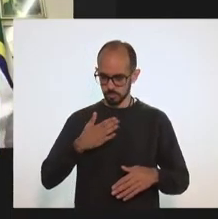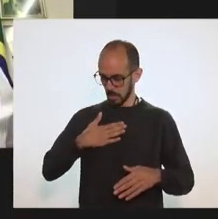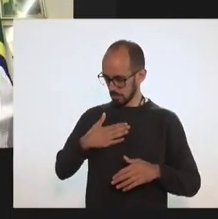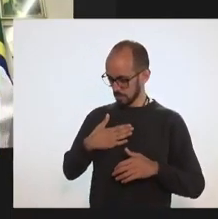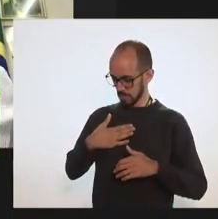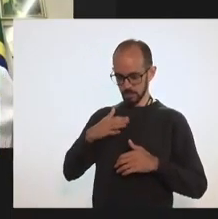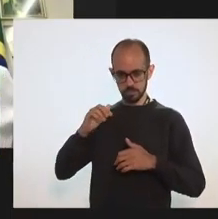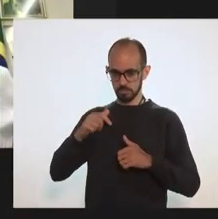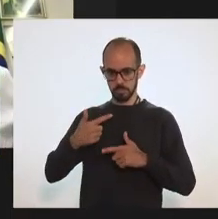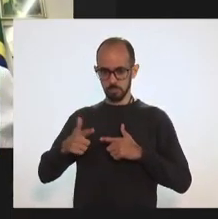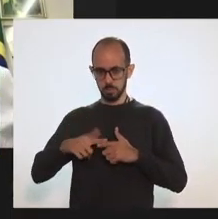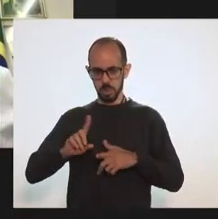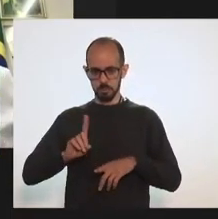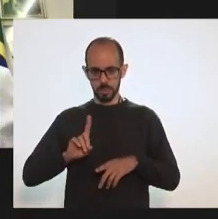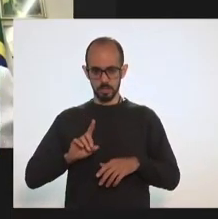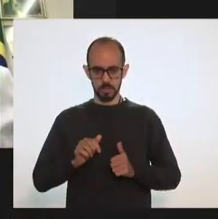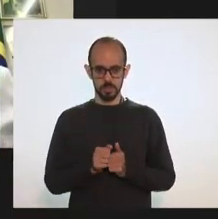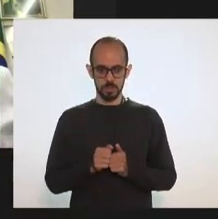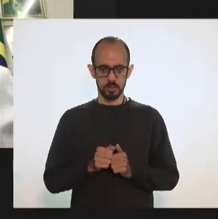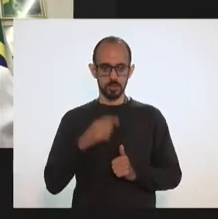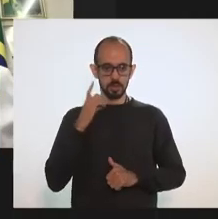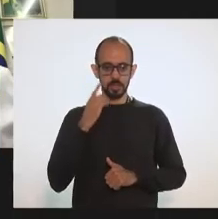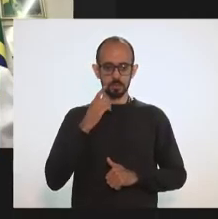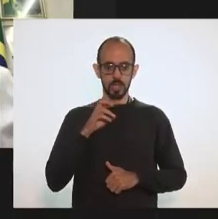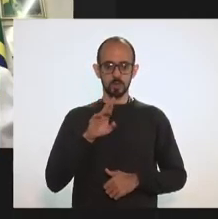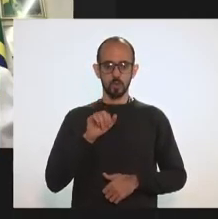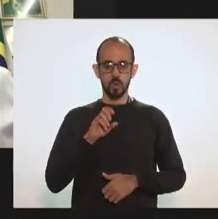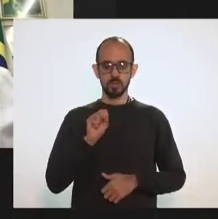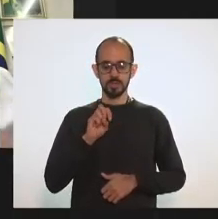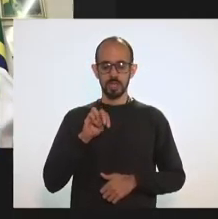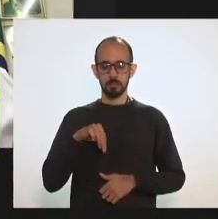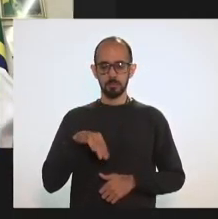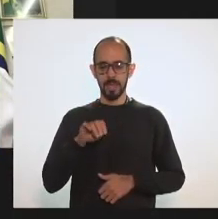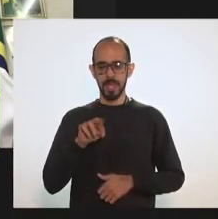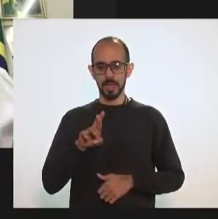Ok. Como se manifesta o deputado Rosenberg?